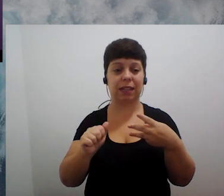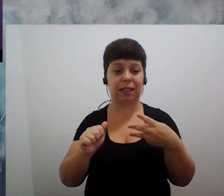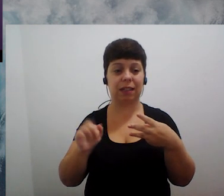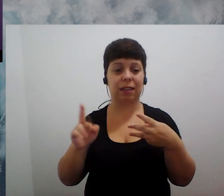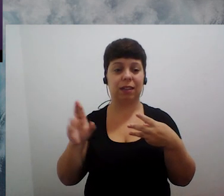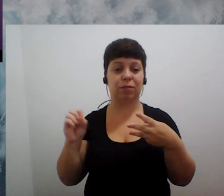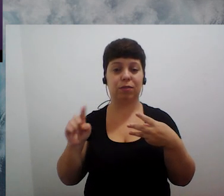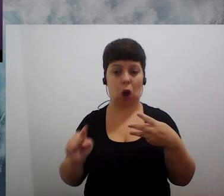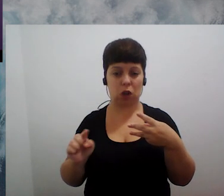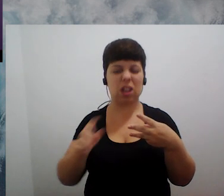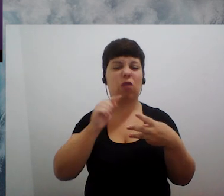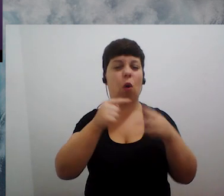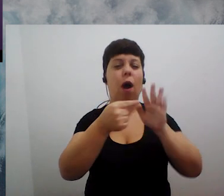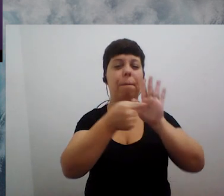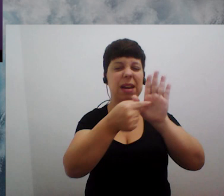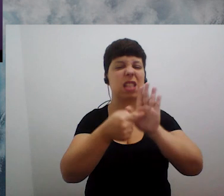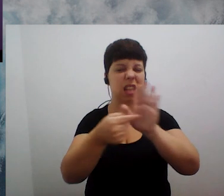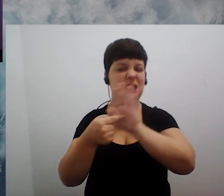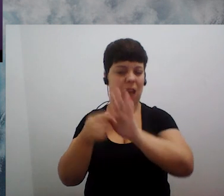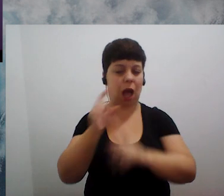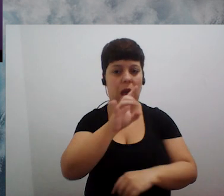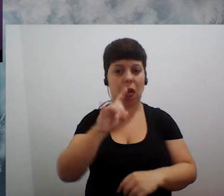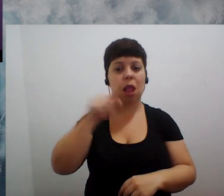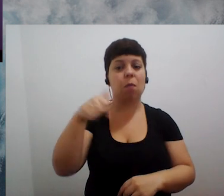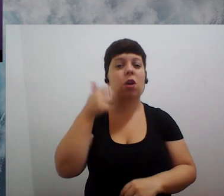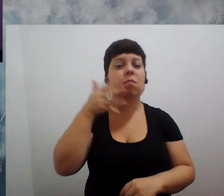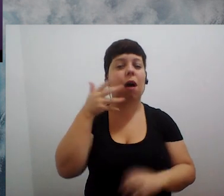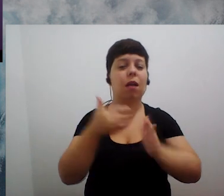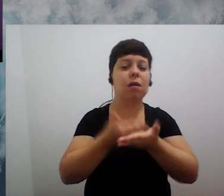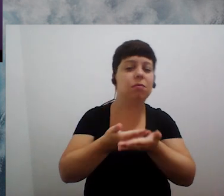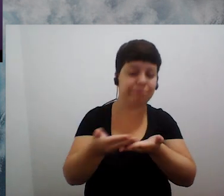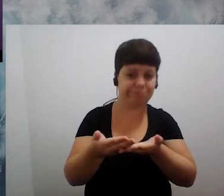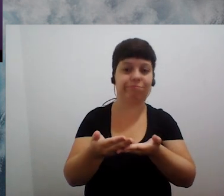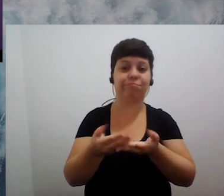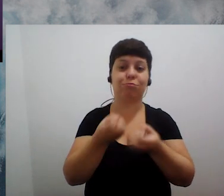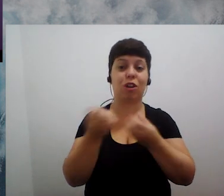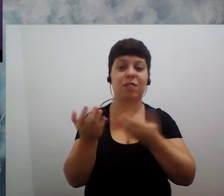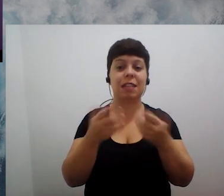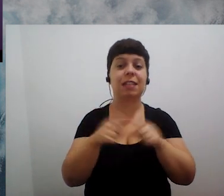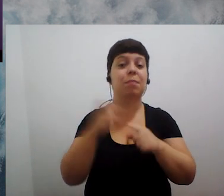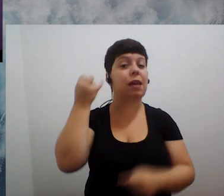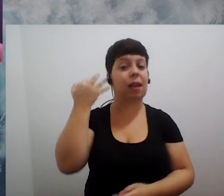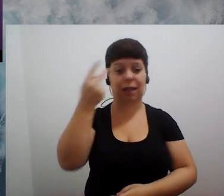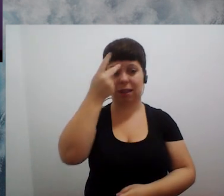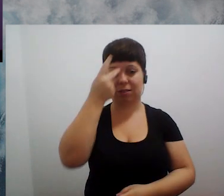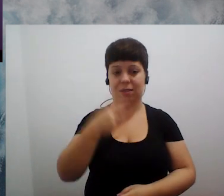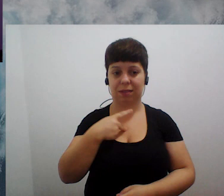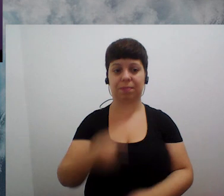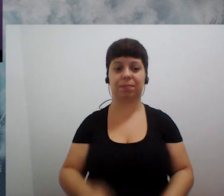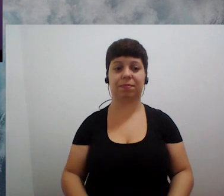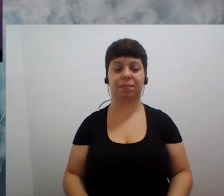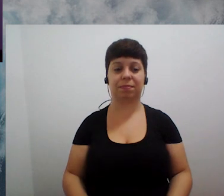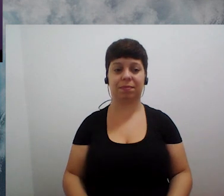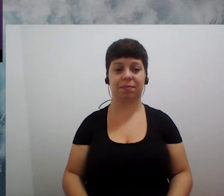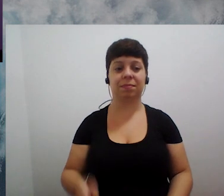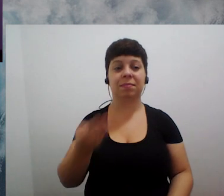Frost. Eu vou apresentar cada um deles e eles vão dar uma palavrinha de boas-vindas para vocês, fazendo a